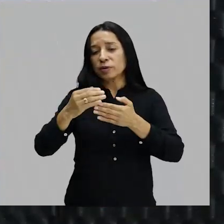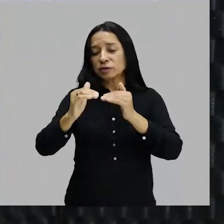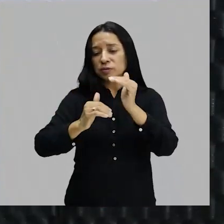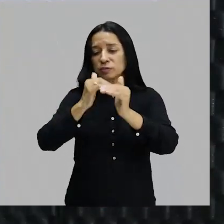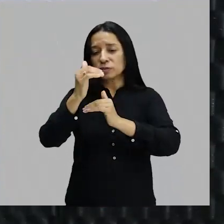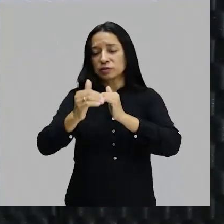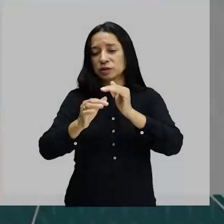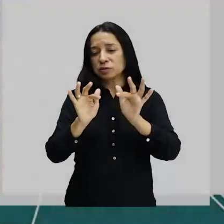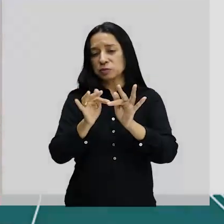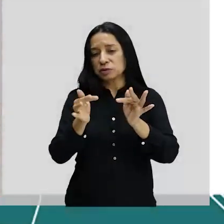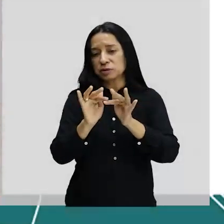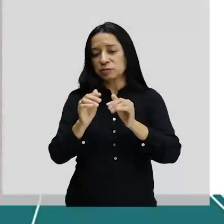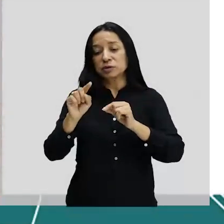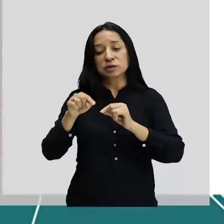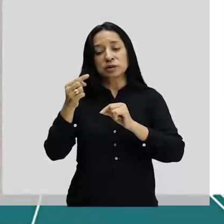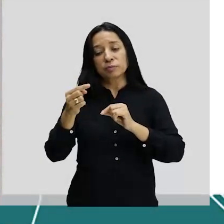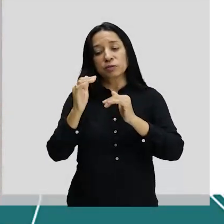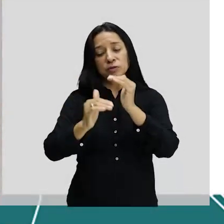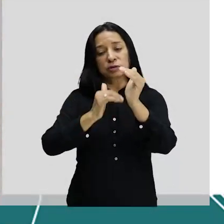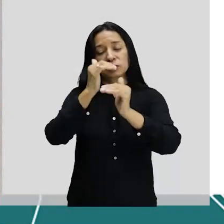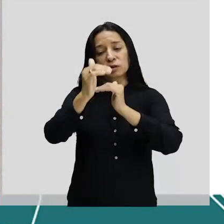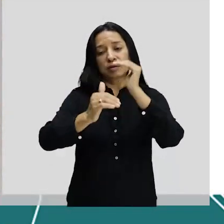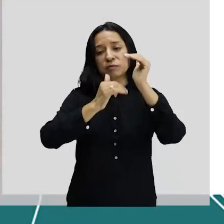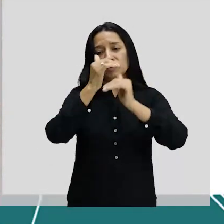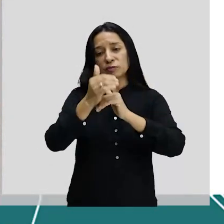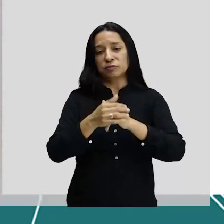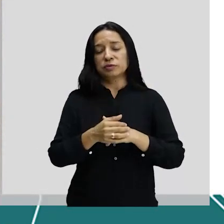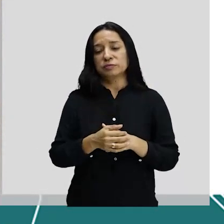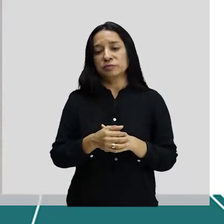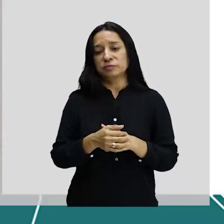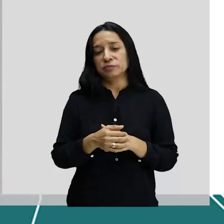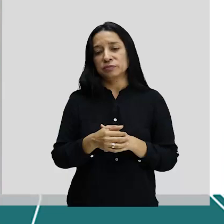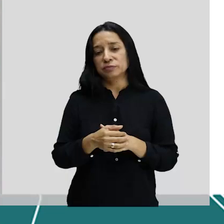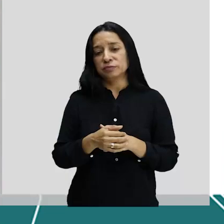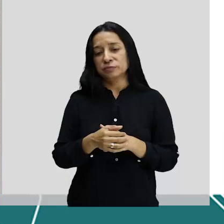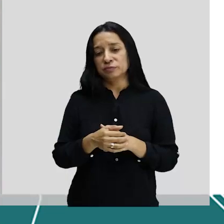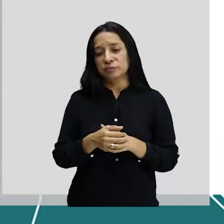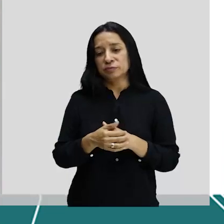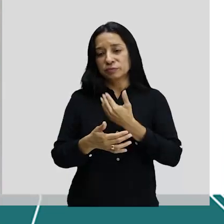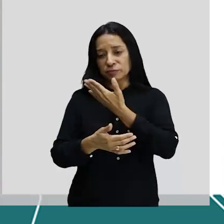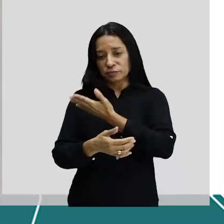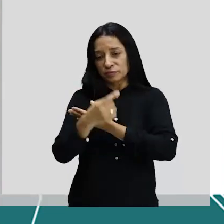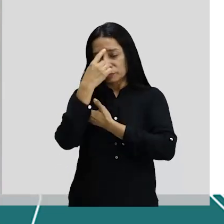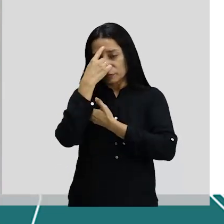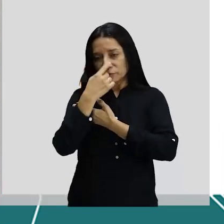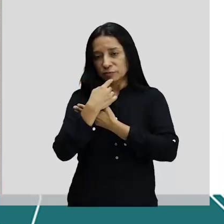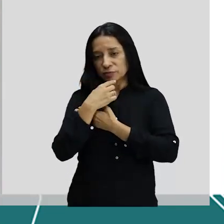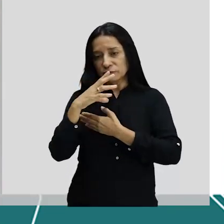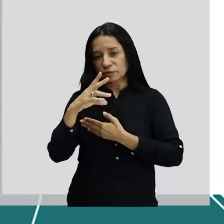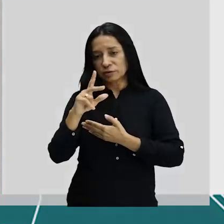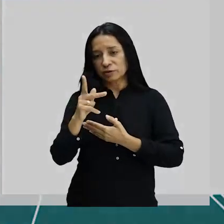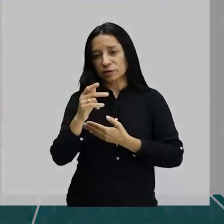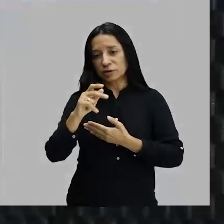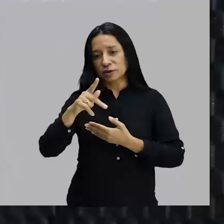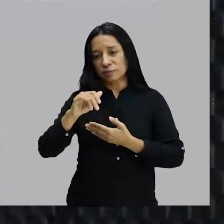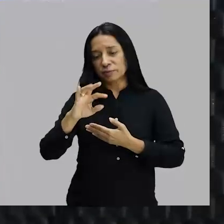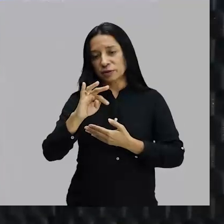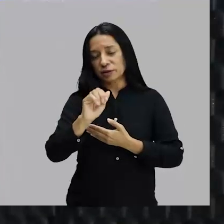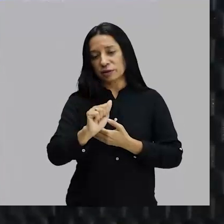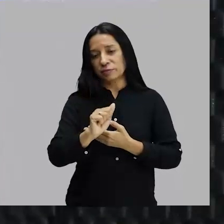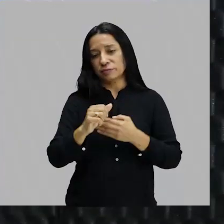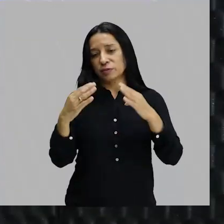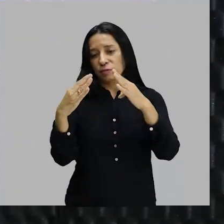por um processo de mais evolução. A catacumba, a cripta de Santa Cecília, né, a cripta que vocês já ouviram em nome em filmes de vampiro, onde eram